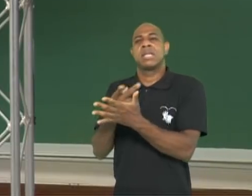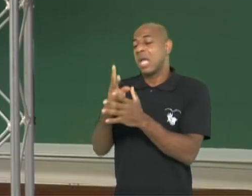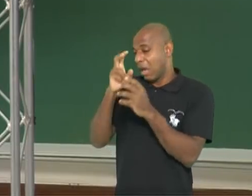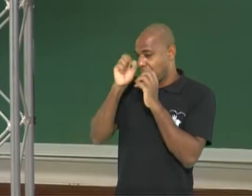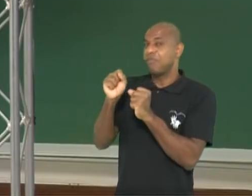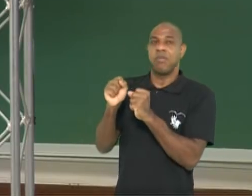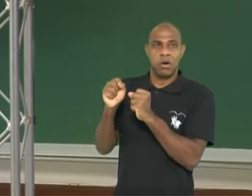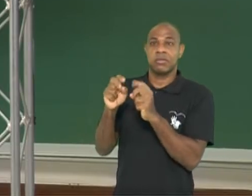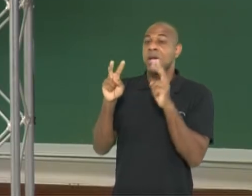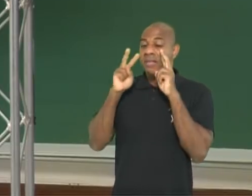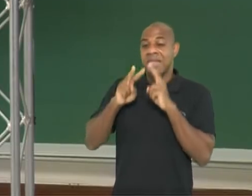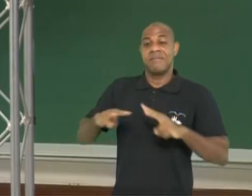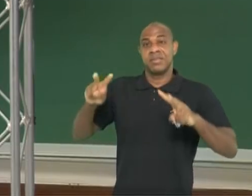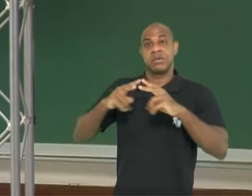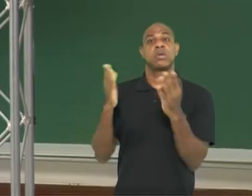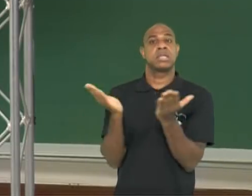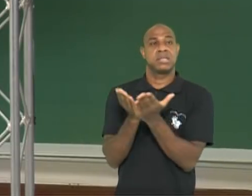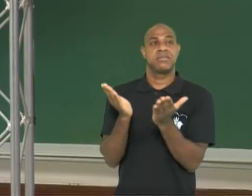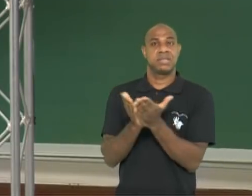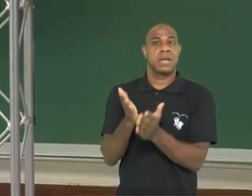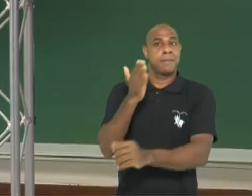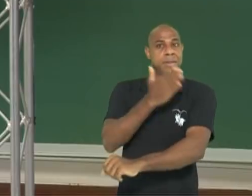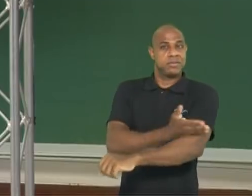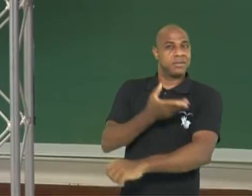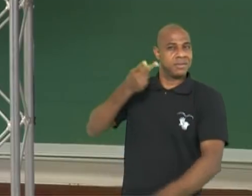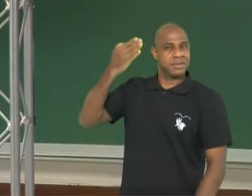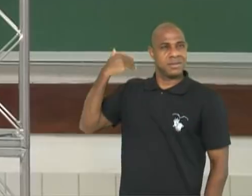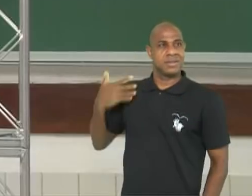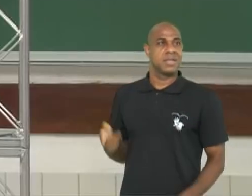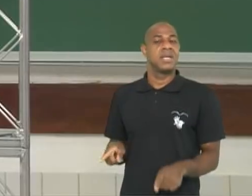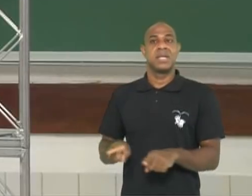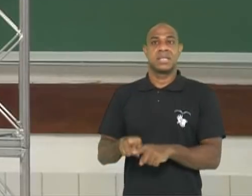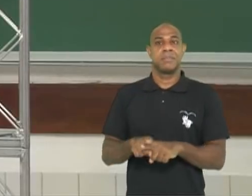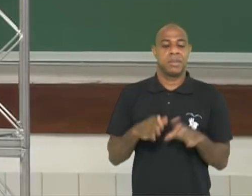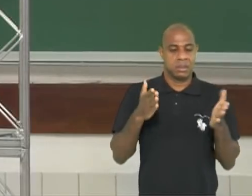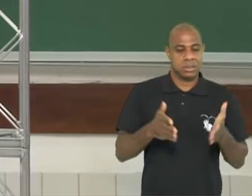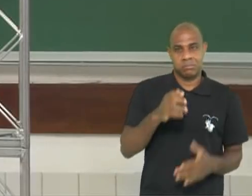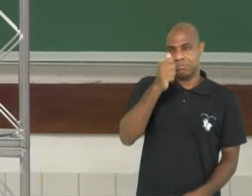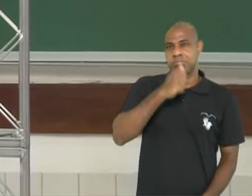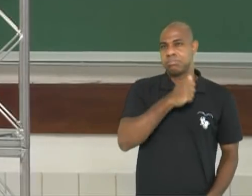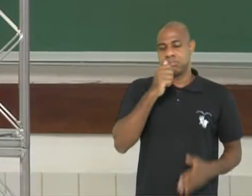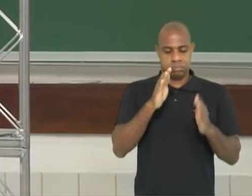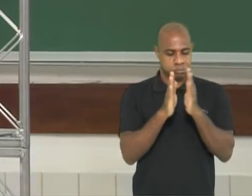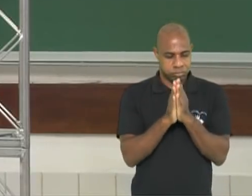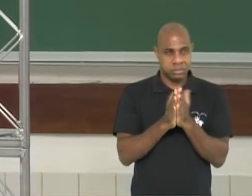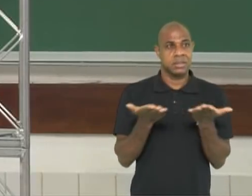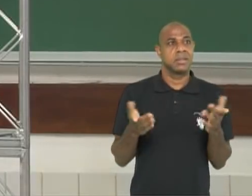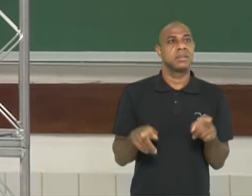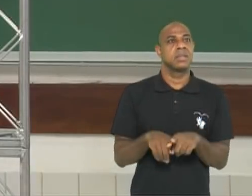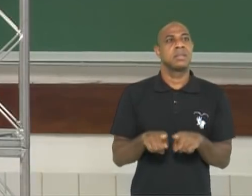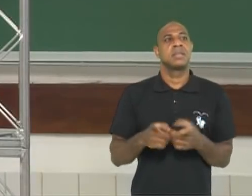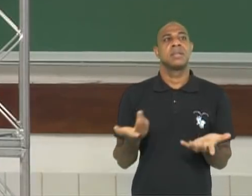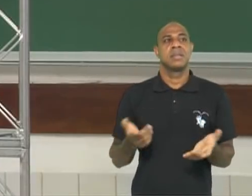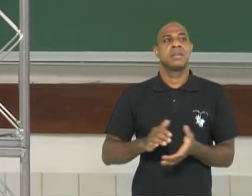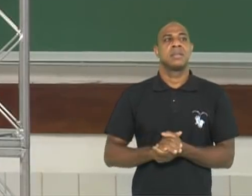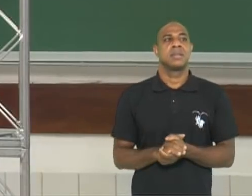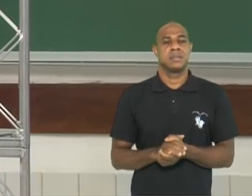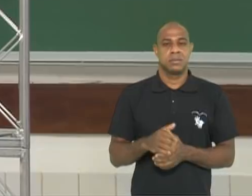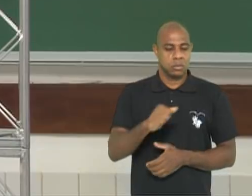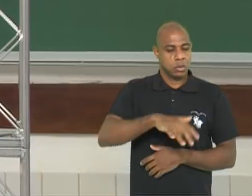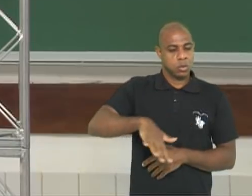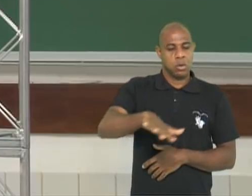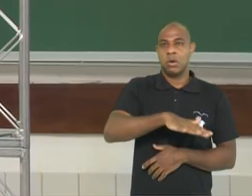forte isso na visão cristã medieval. E o lado sagrado, dentro do mosteiro. Né? Esse lado profano, o mundo, e o